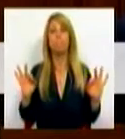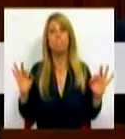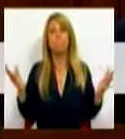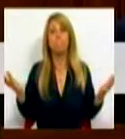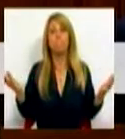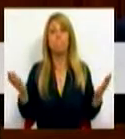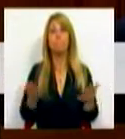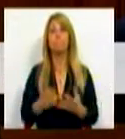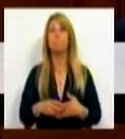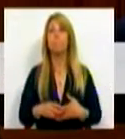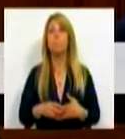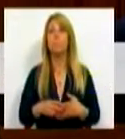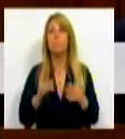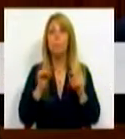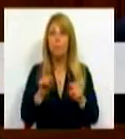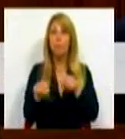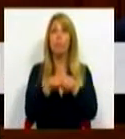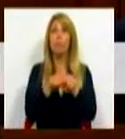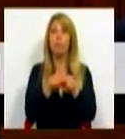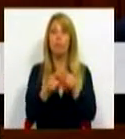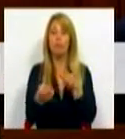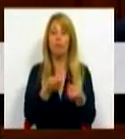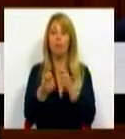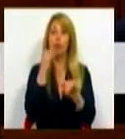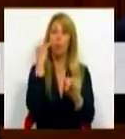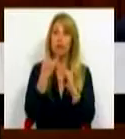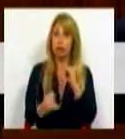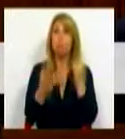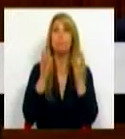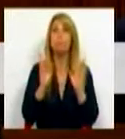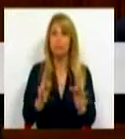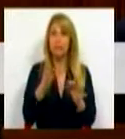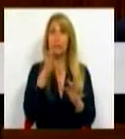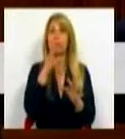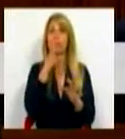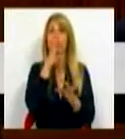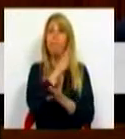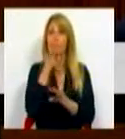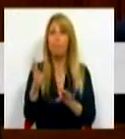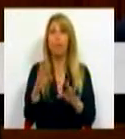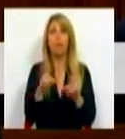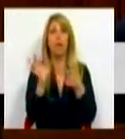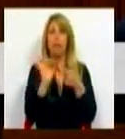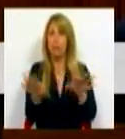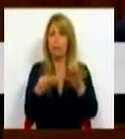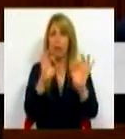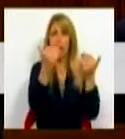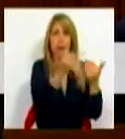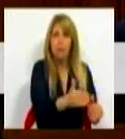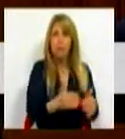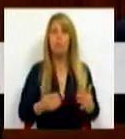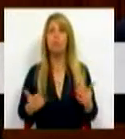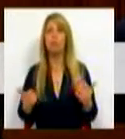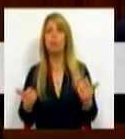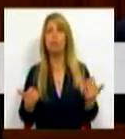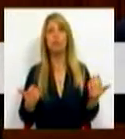fundo, essa política de gestão de risco, ou seja, concretizar aspectos como limites, aspectos como,